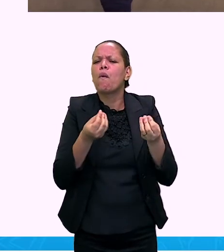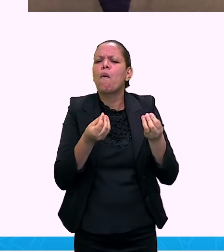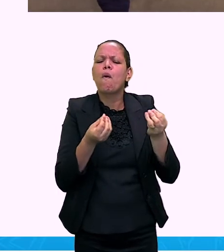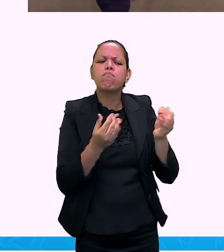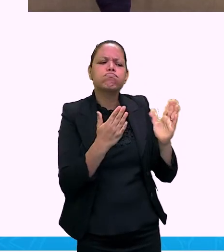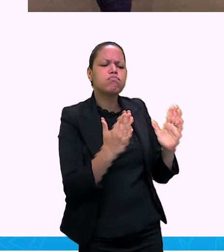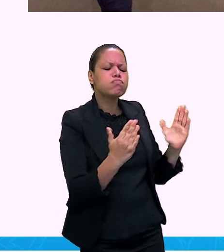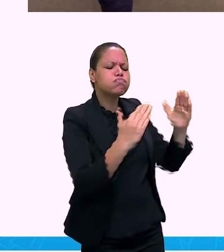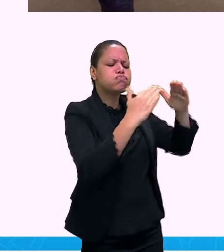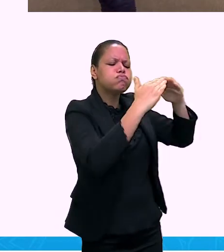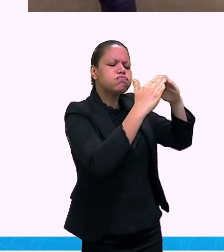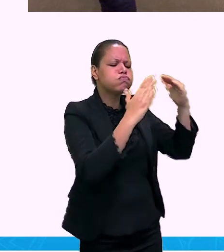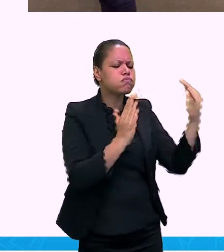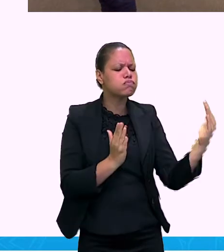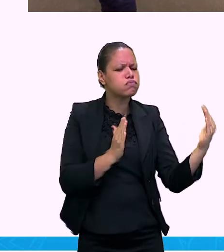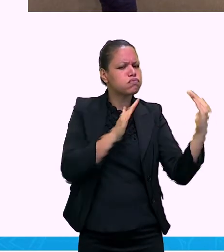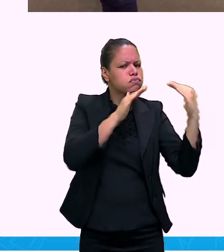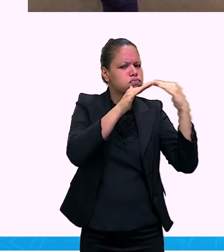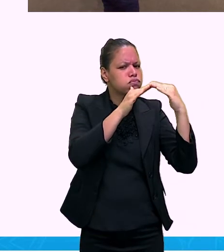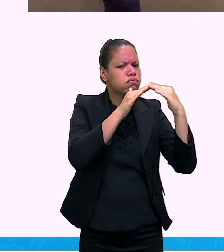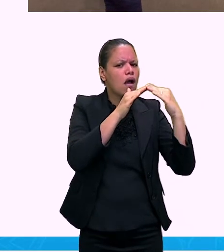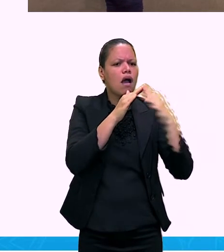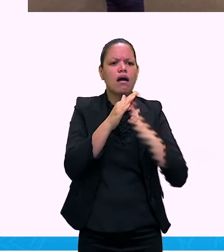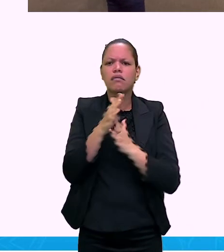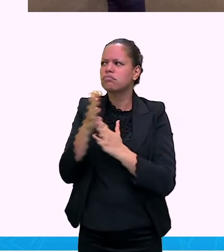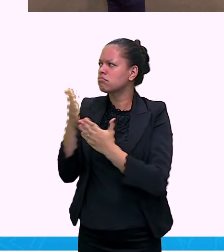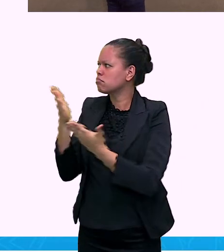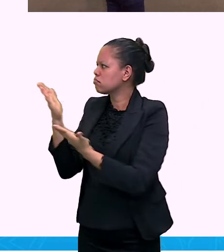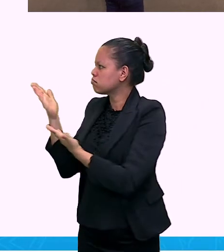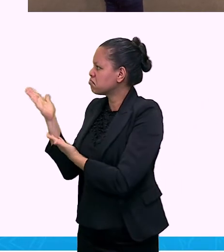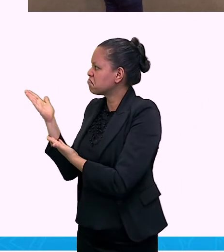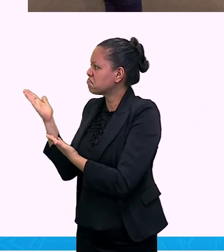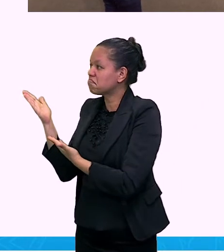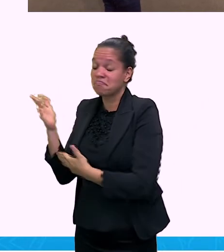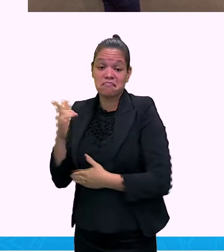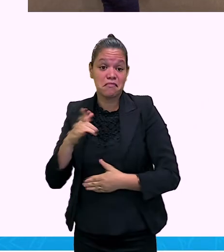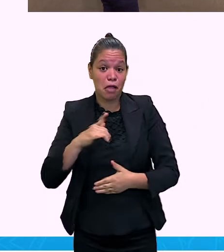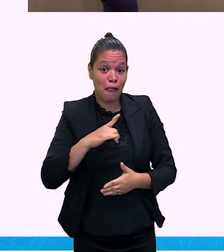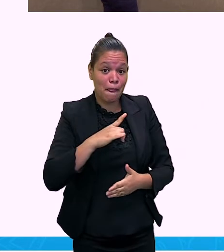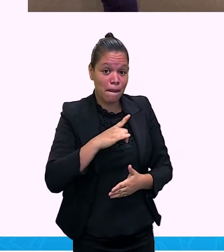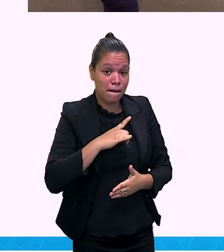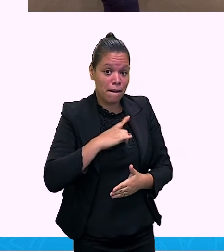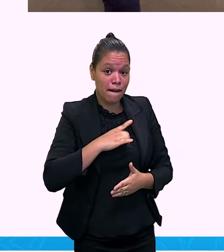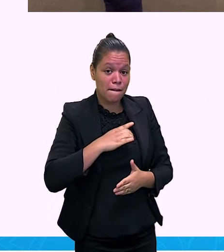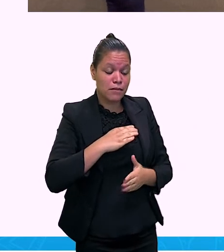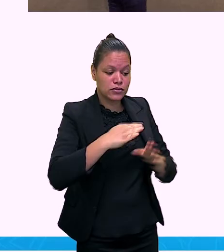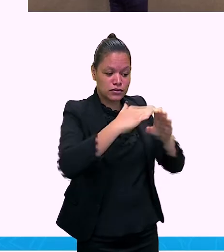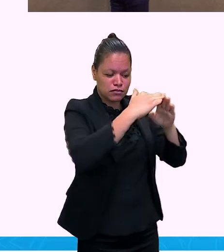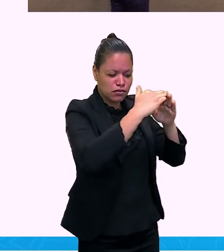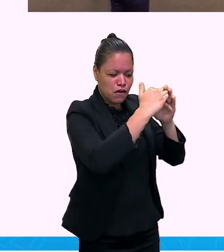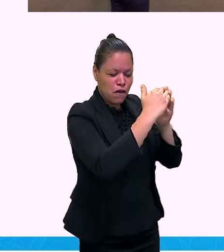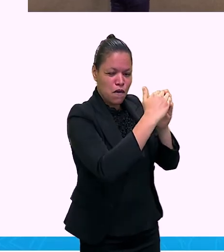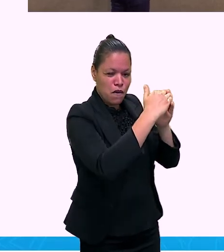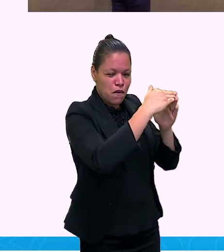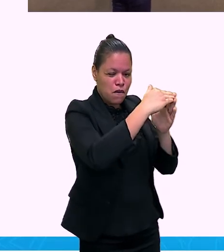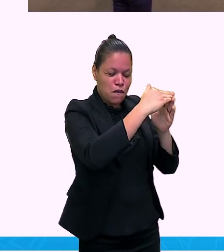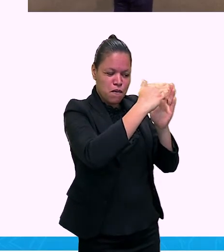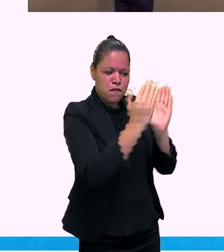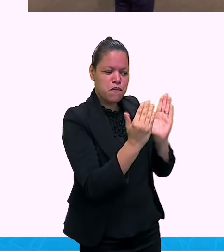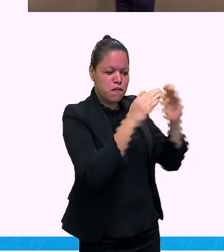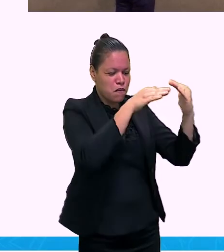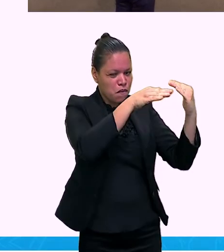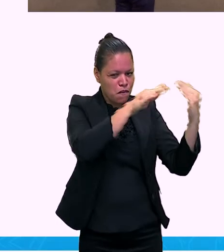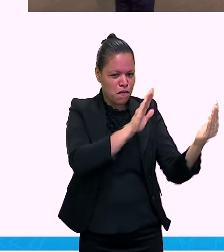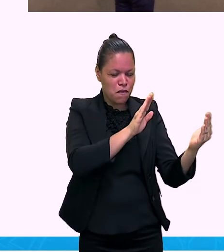no centro, né, nós temos aqui as grandes malocas, né, que cita também no texto. Então aí abrigavam